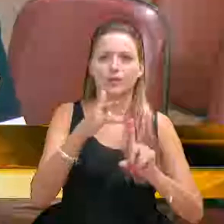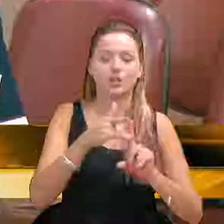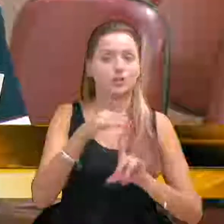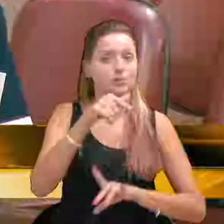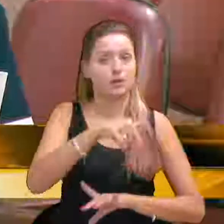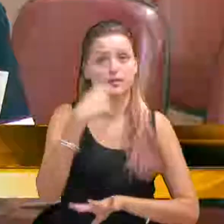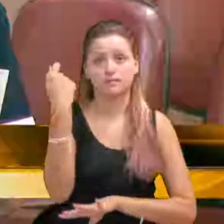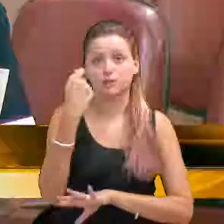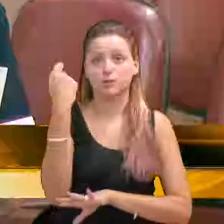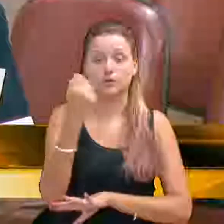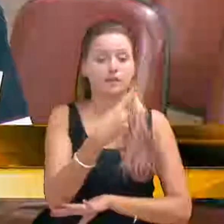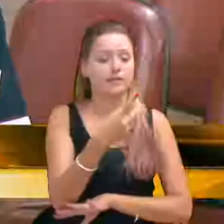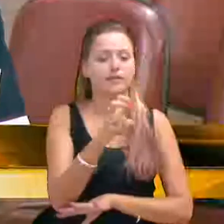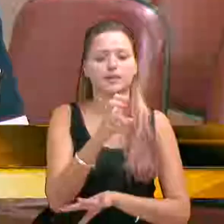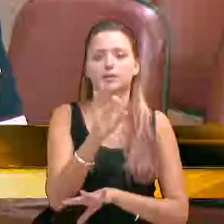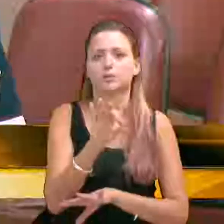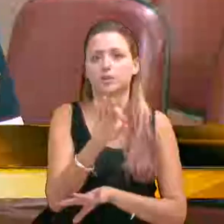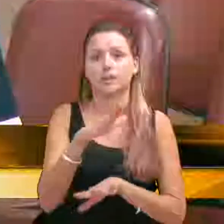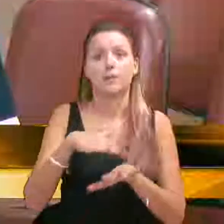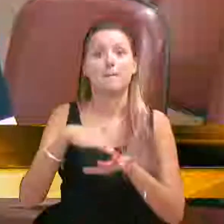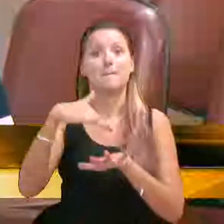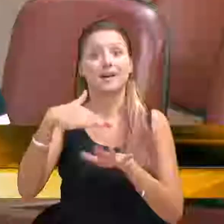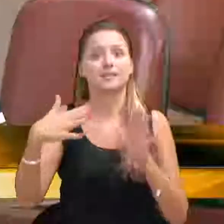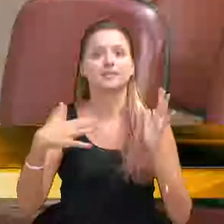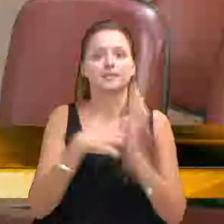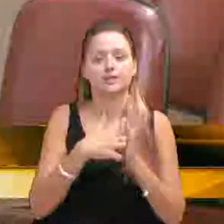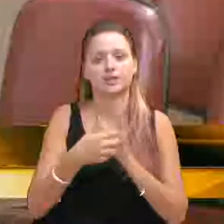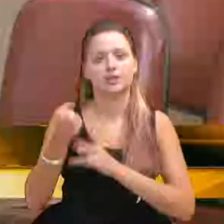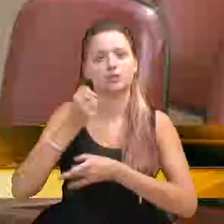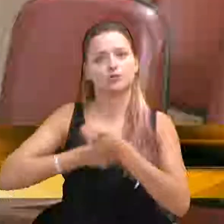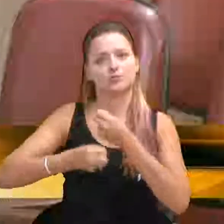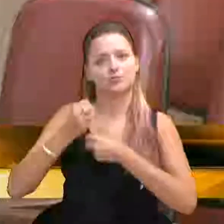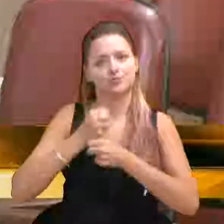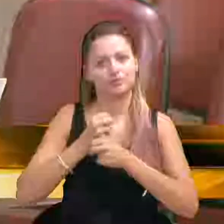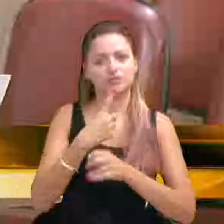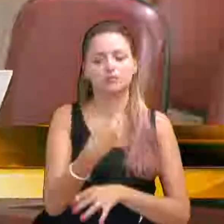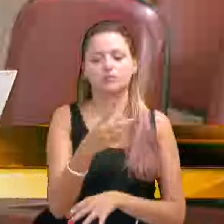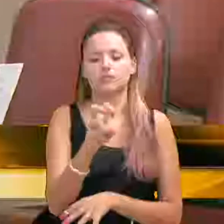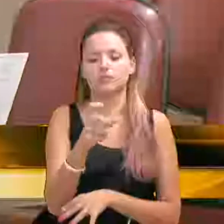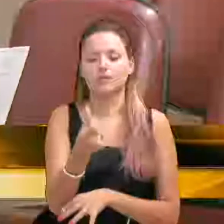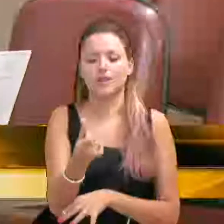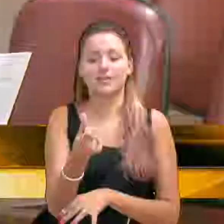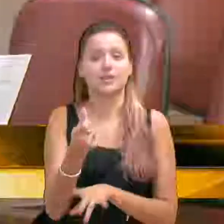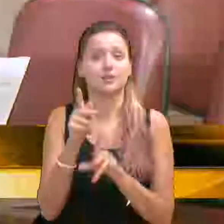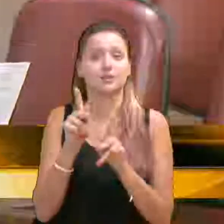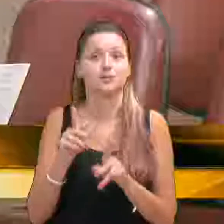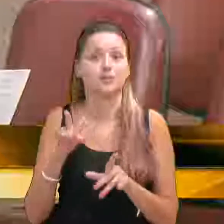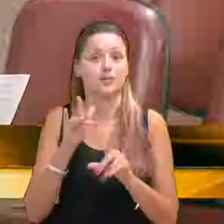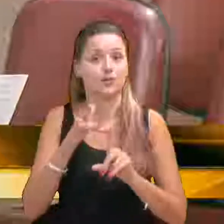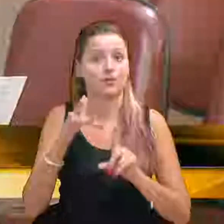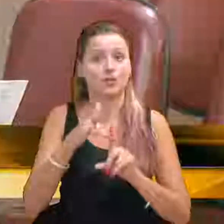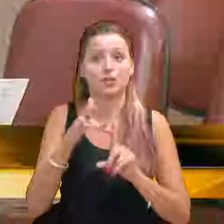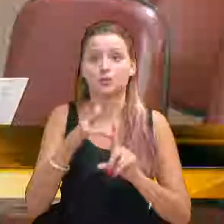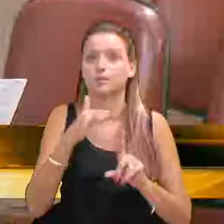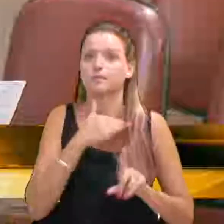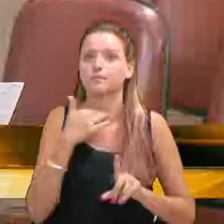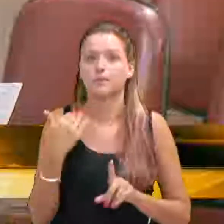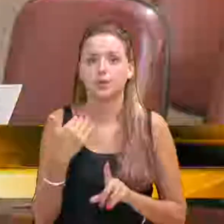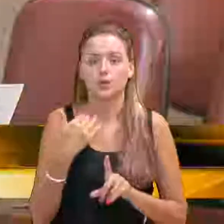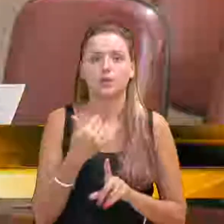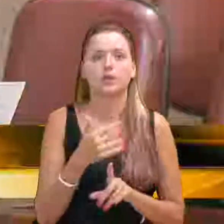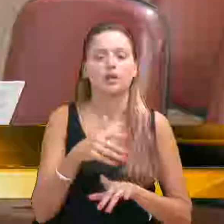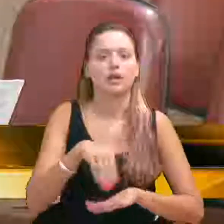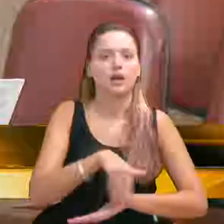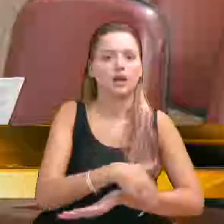subiu 15% em relação a 2016, com 156 vítimas fatais. A